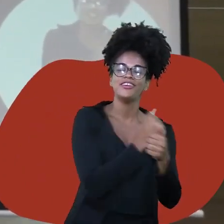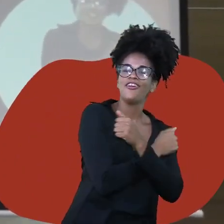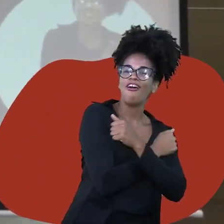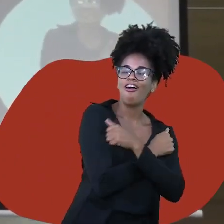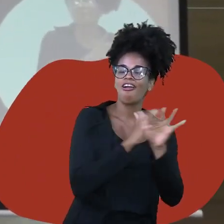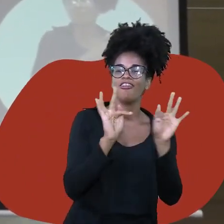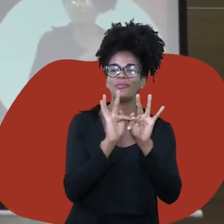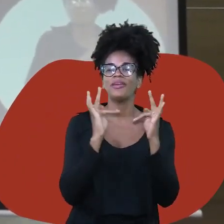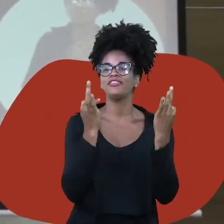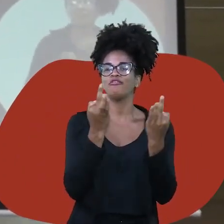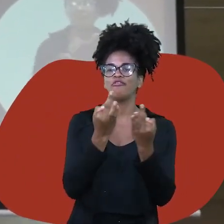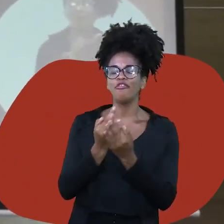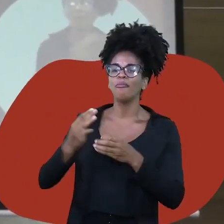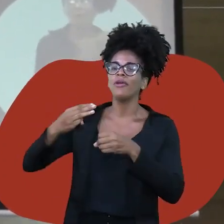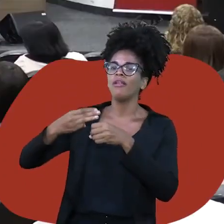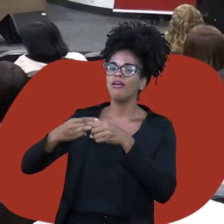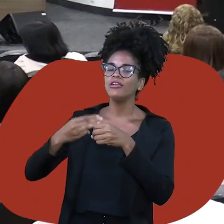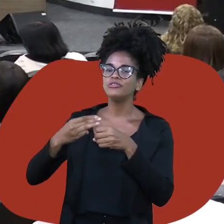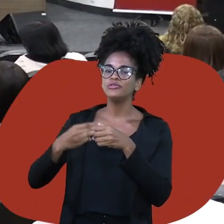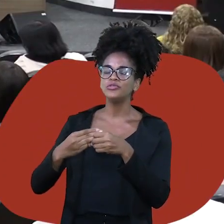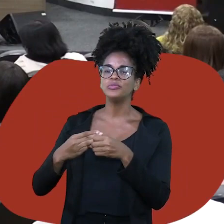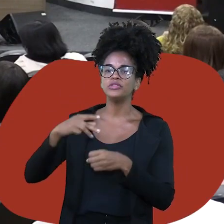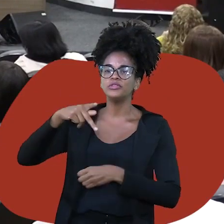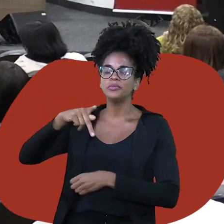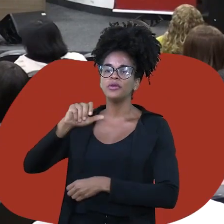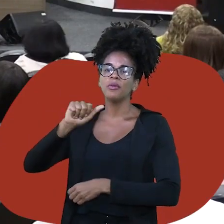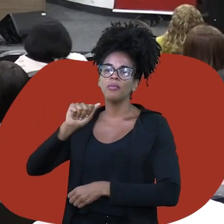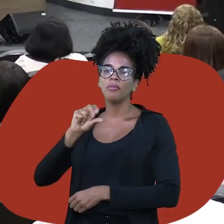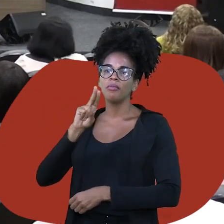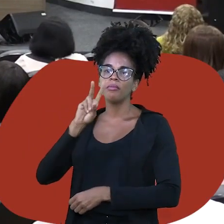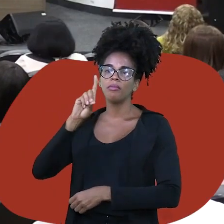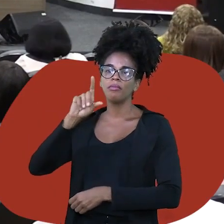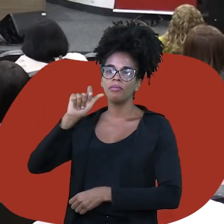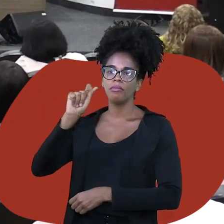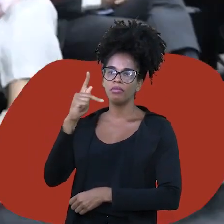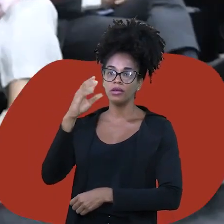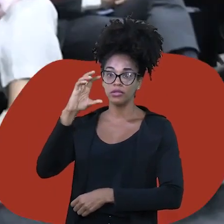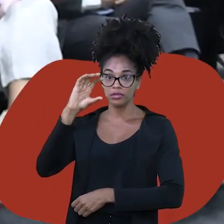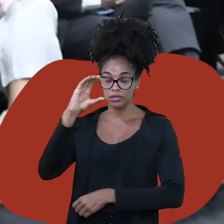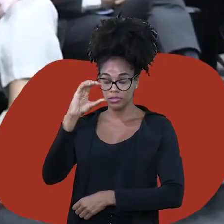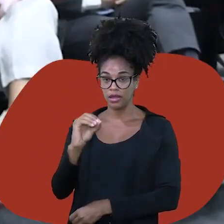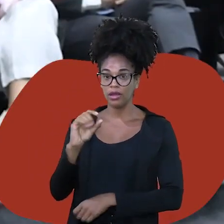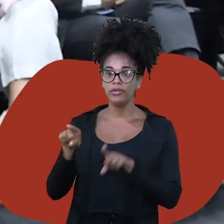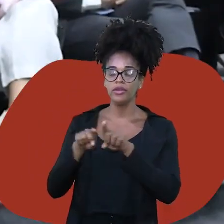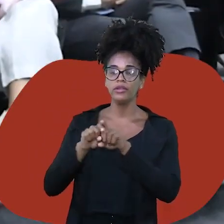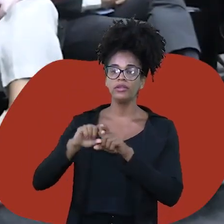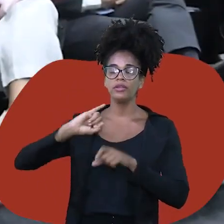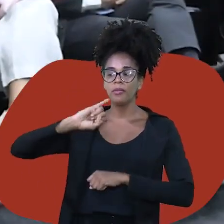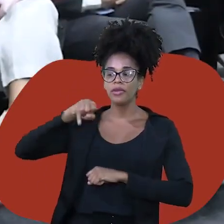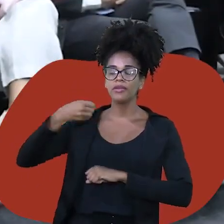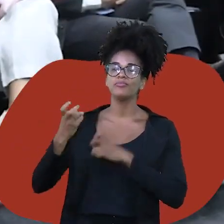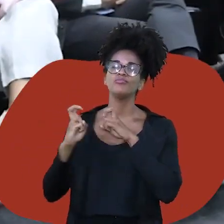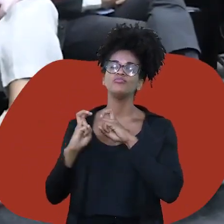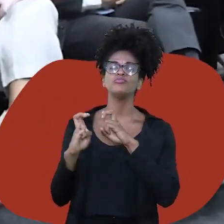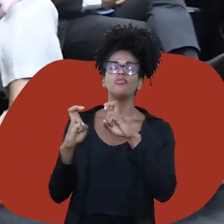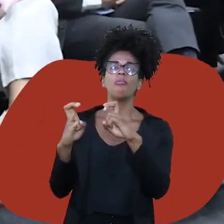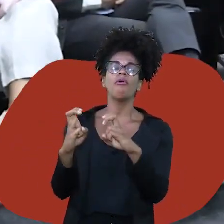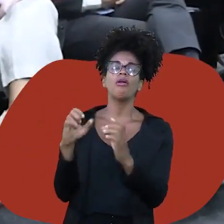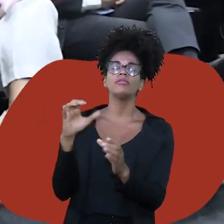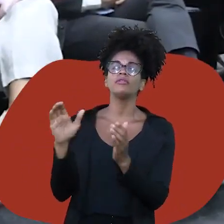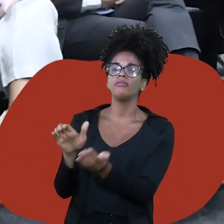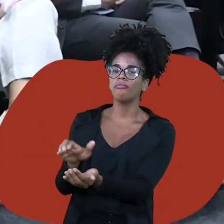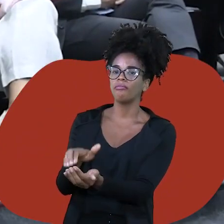dos Guararapes, em Pernambuco. Siga o MPPE nas redes sociais e se inscreva na TV MPPE